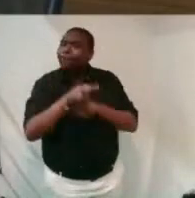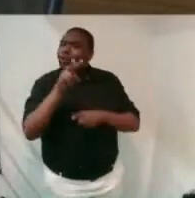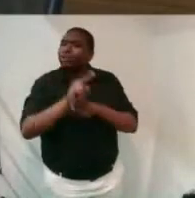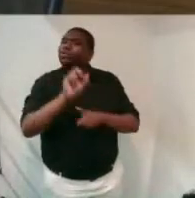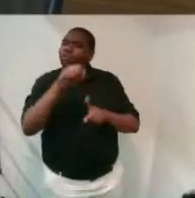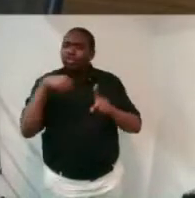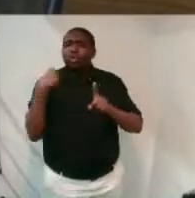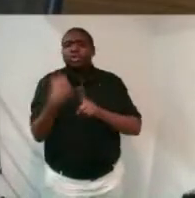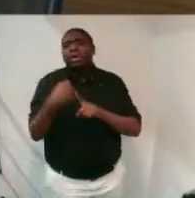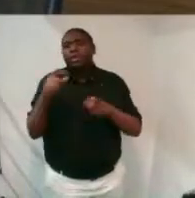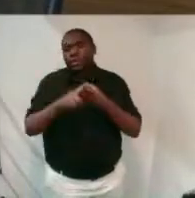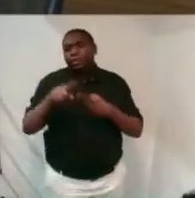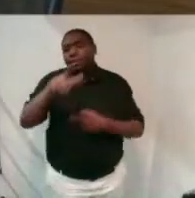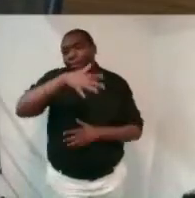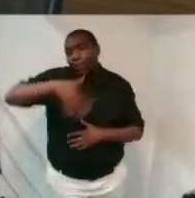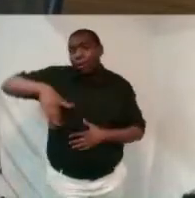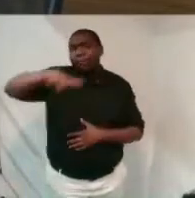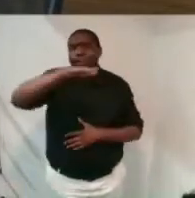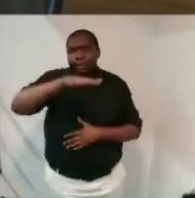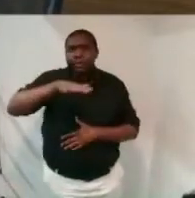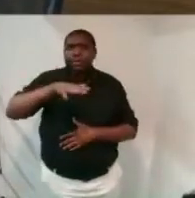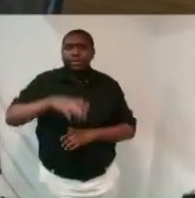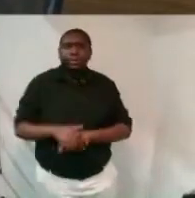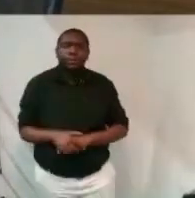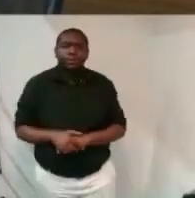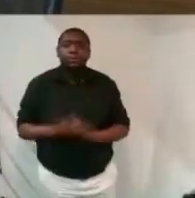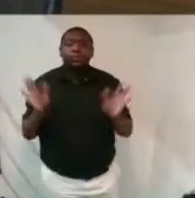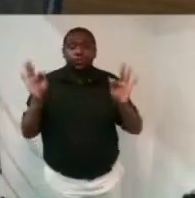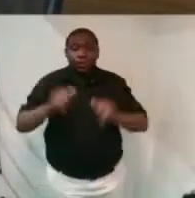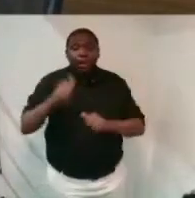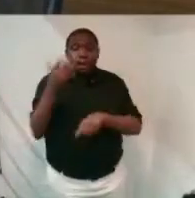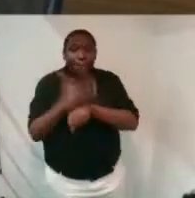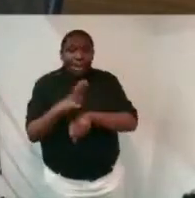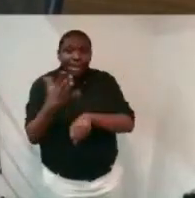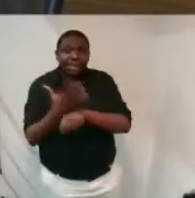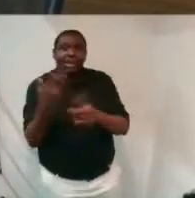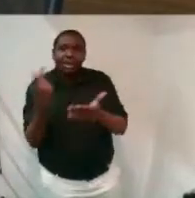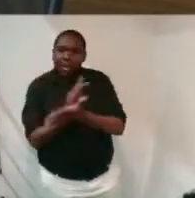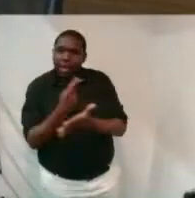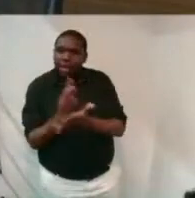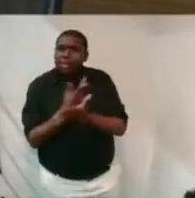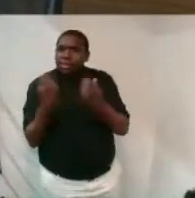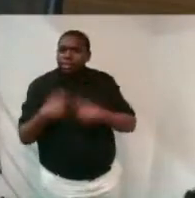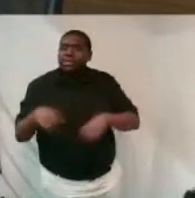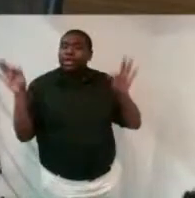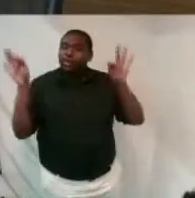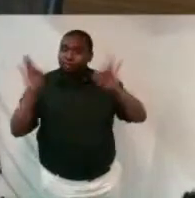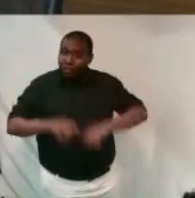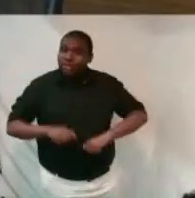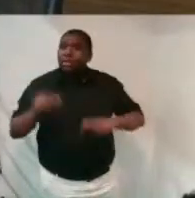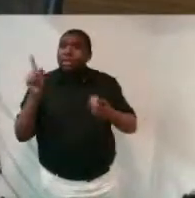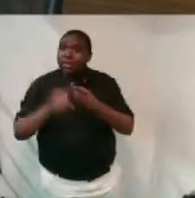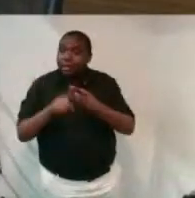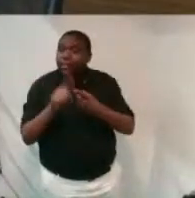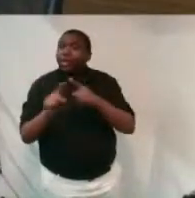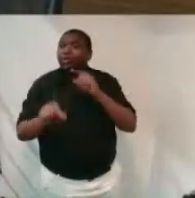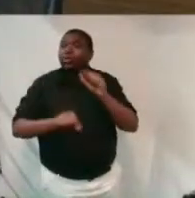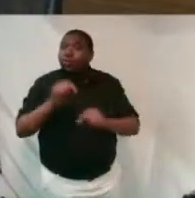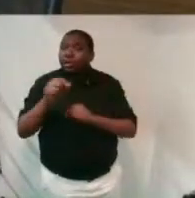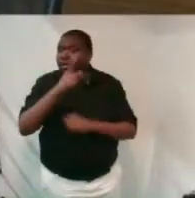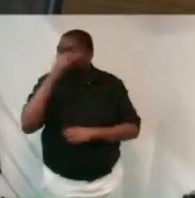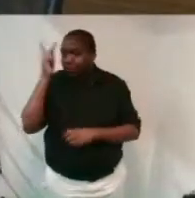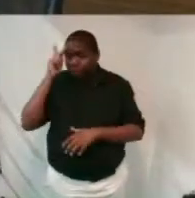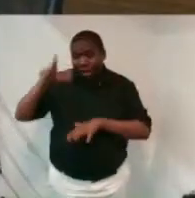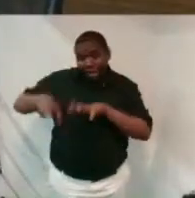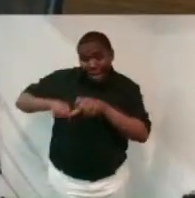social e do meio ambiente, com o encerramento das práticas inadequadas, inclusão digna também dos catadores e para